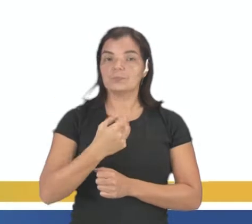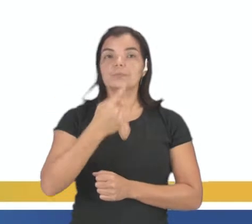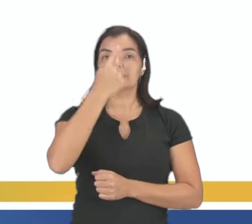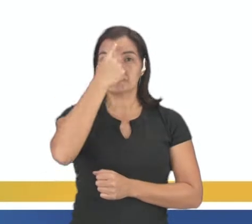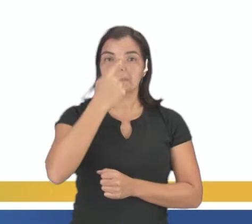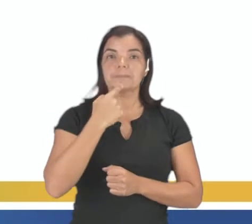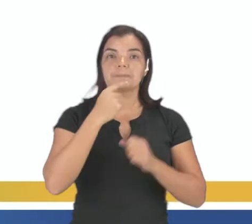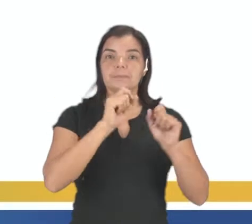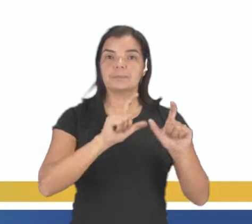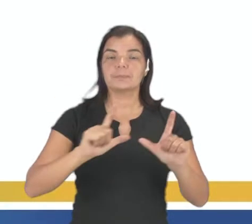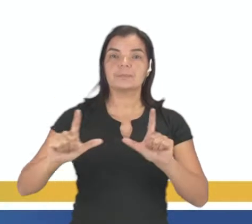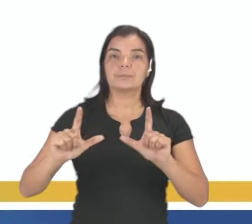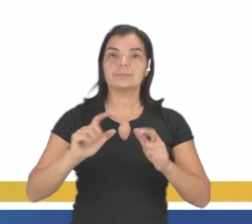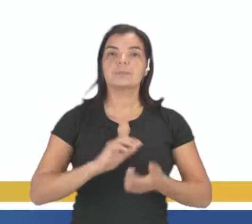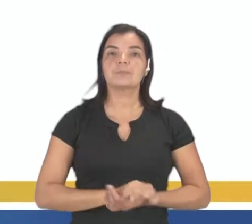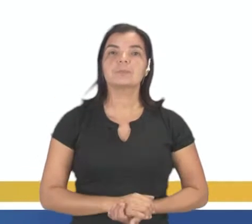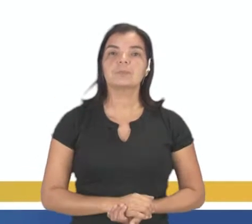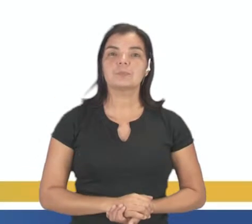imagem.